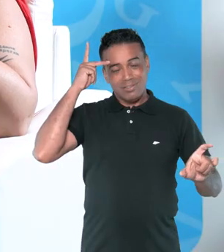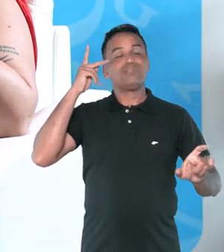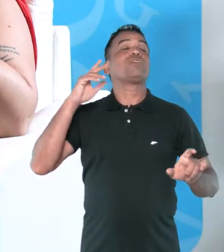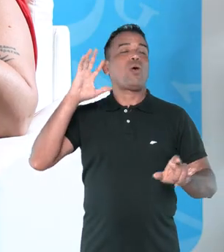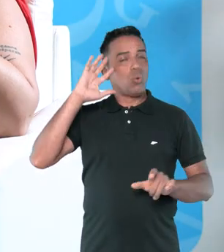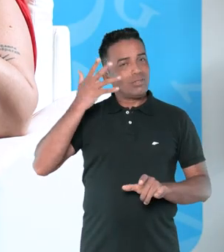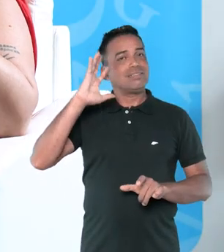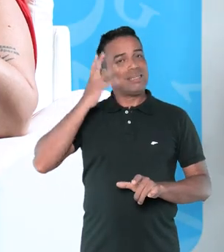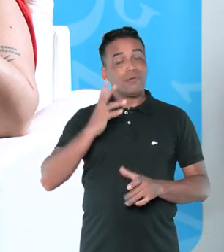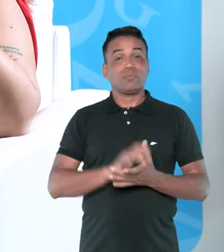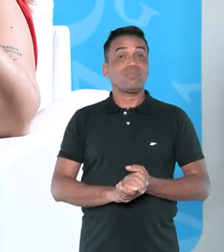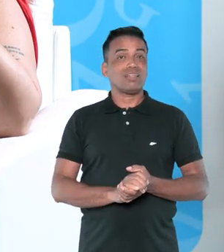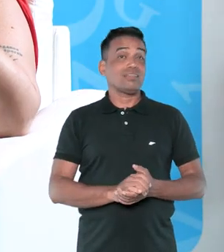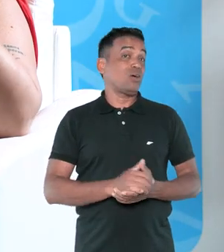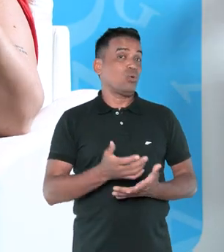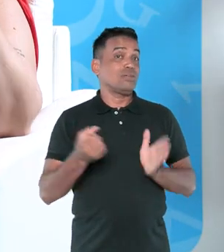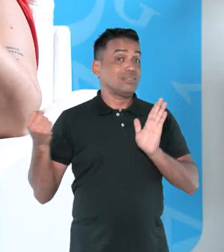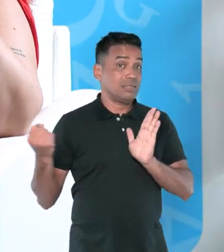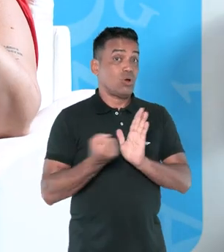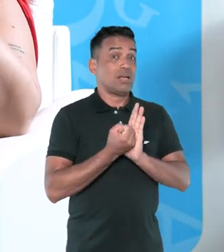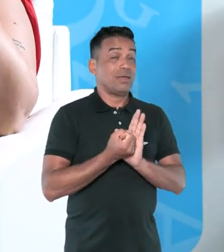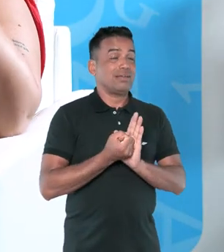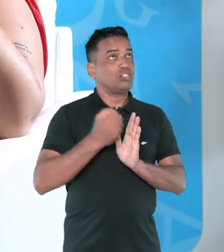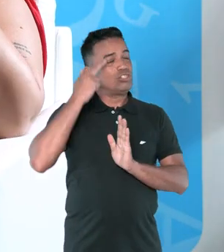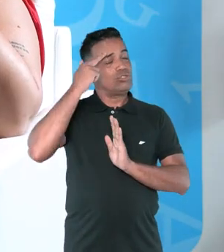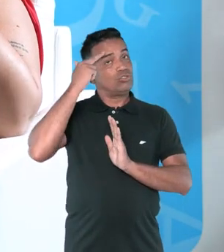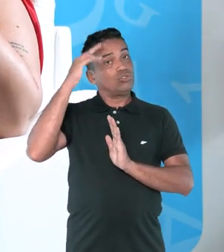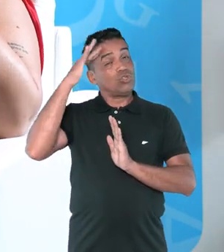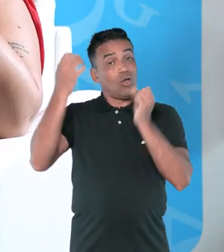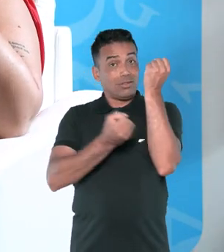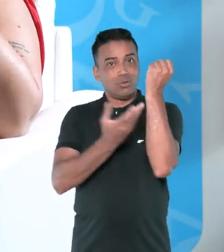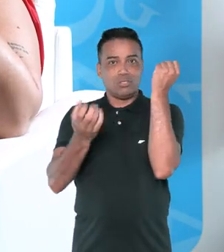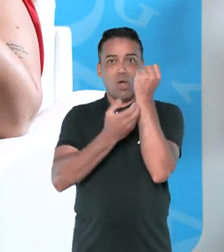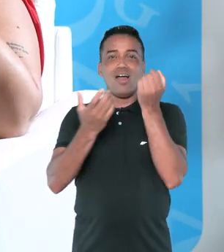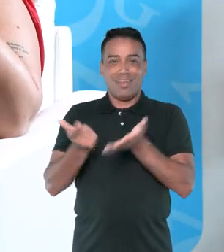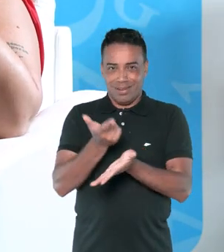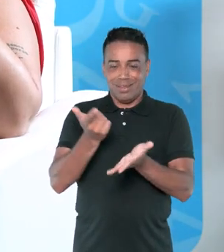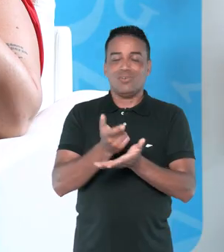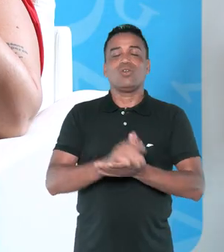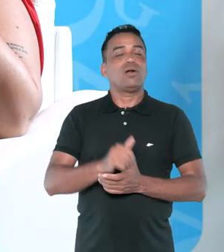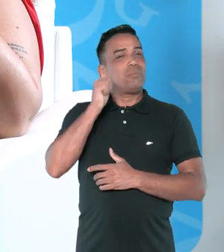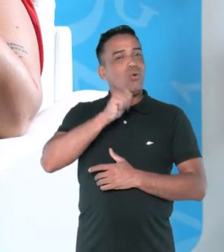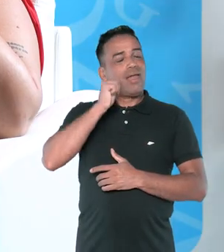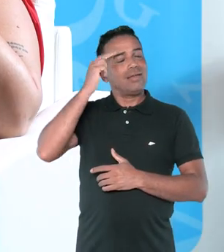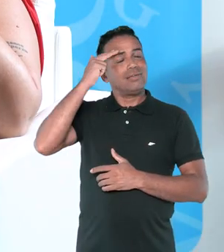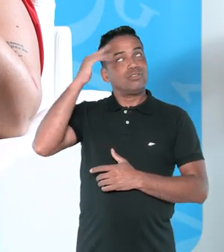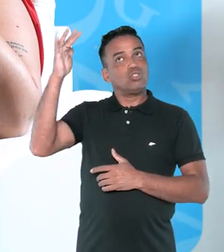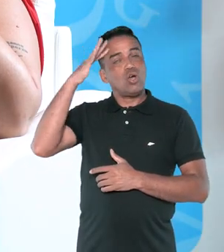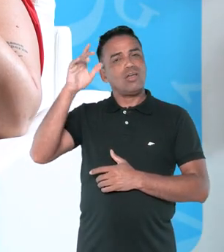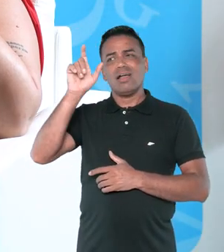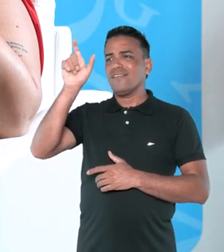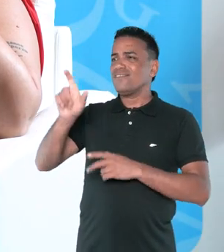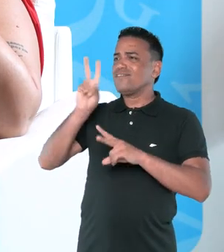ela tenta o tempo inteiro, simbolicamente, quando ela sonha, né? Eu estou dando spoiler do livro, mas quando ela sonha, ela fica vendo pessoas que ela não sabe